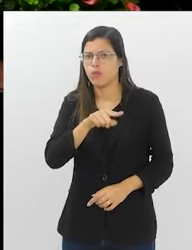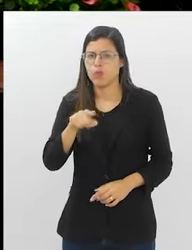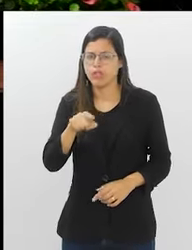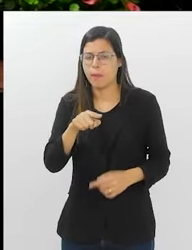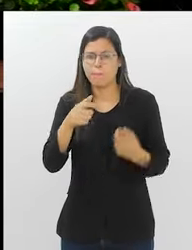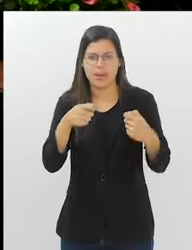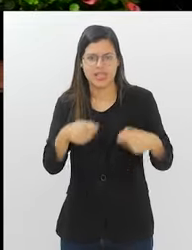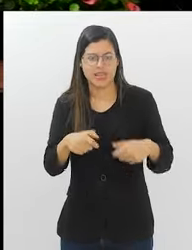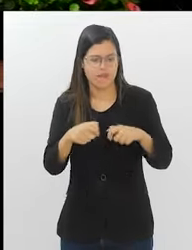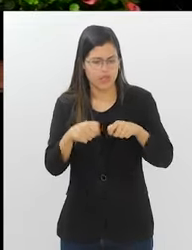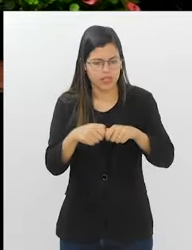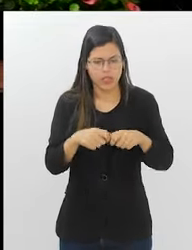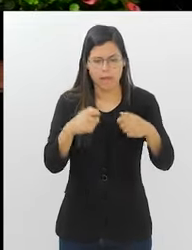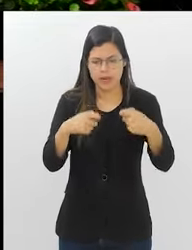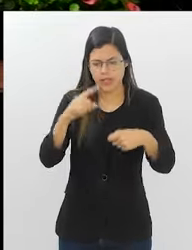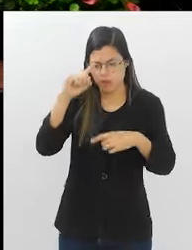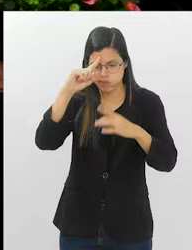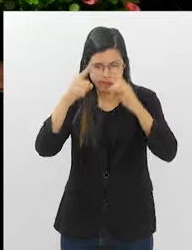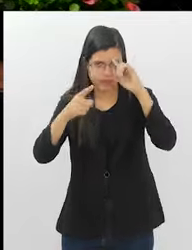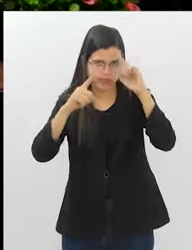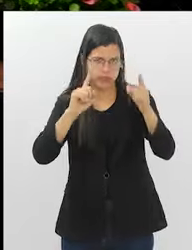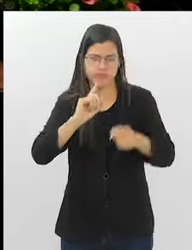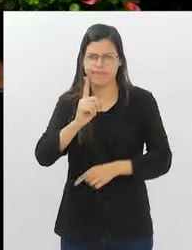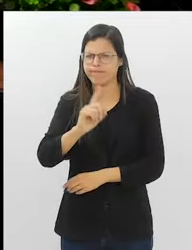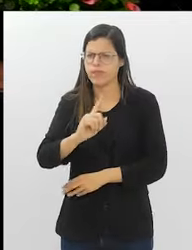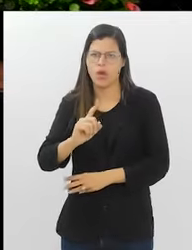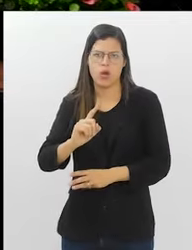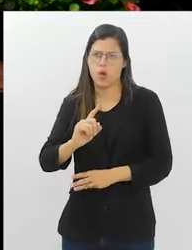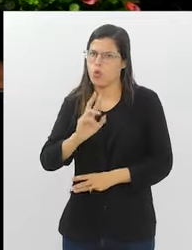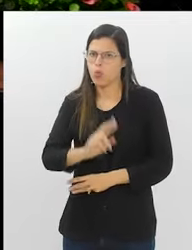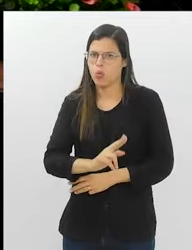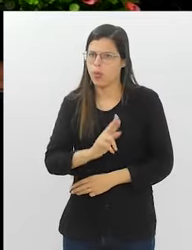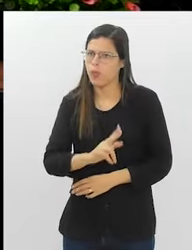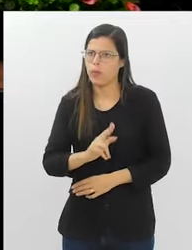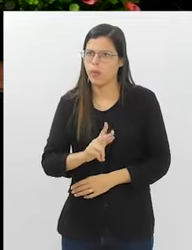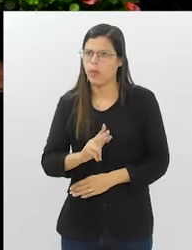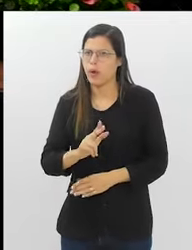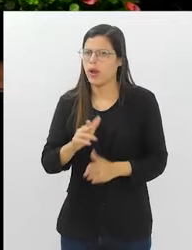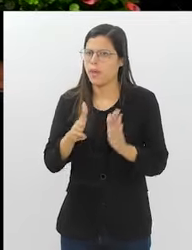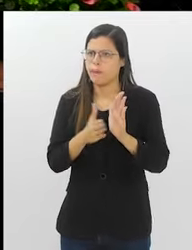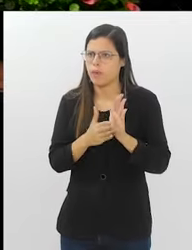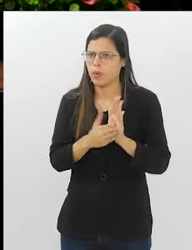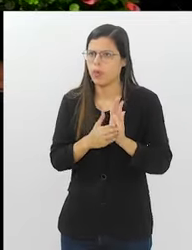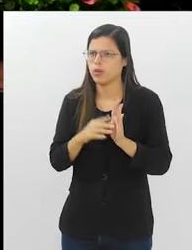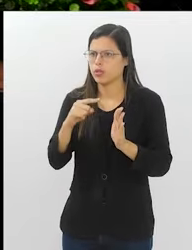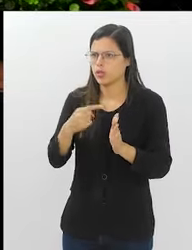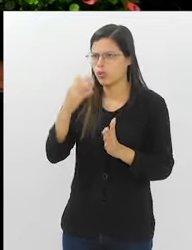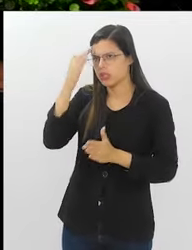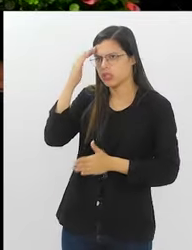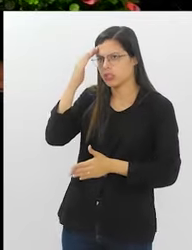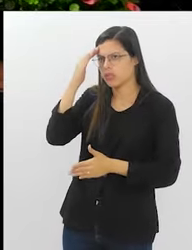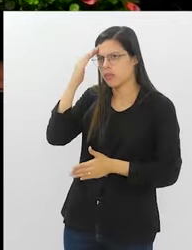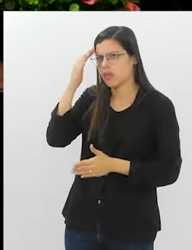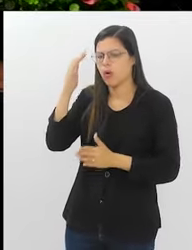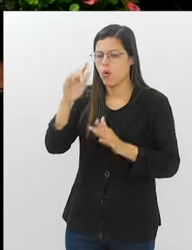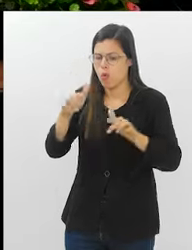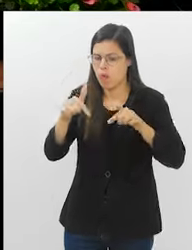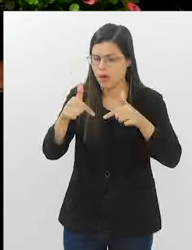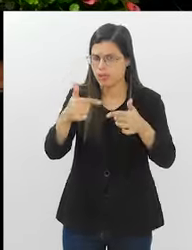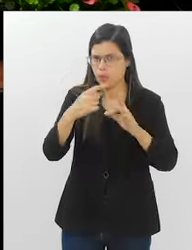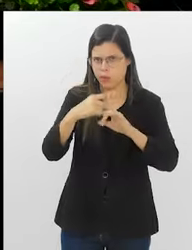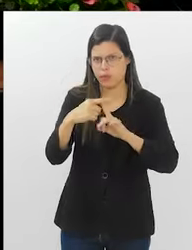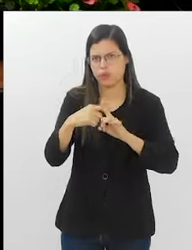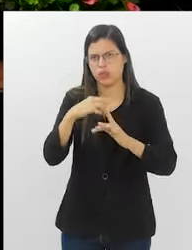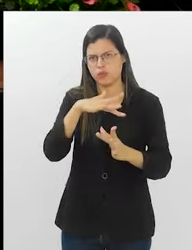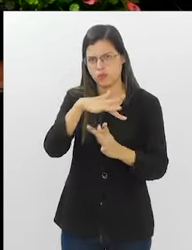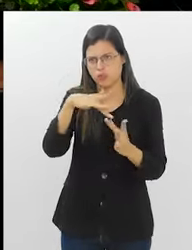você, você tem que fazer isso, você tem que me dar aquilo, você tem que... Isso não faz parte da proposta que nós entendemos como uma ação